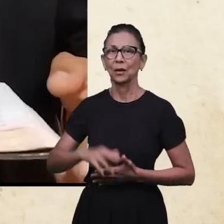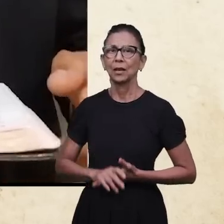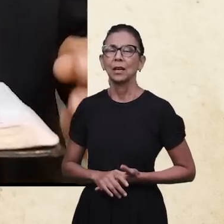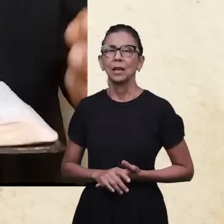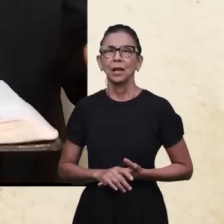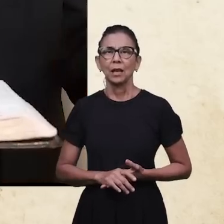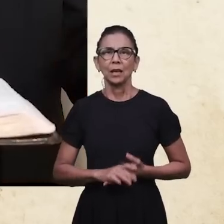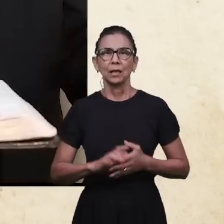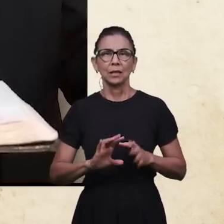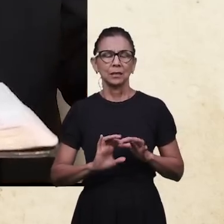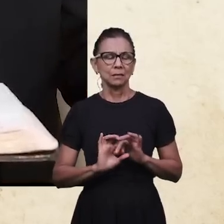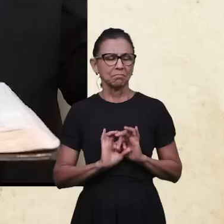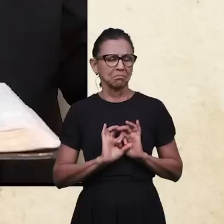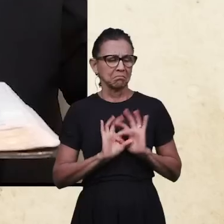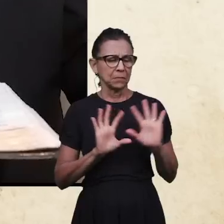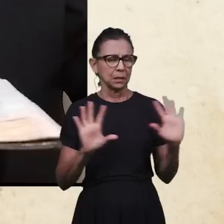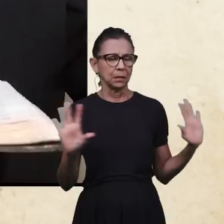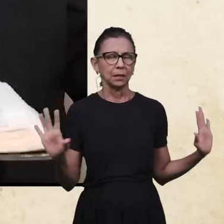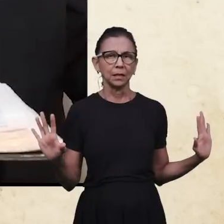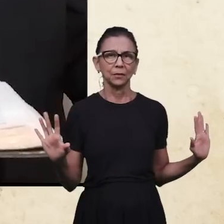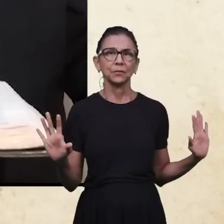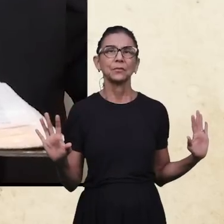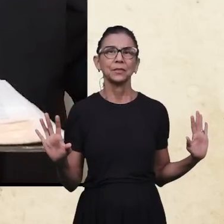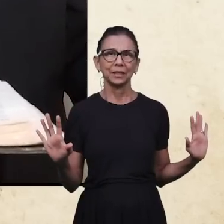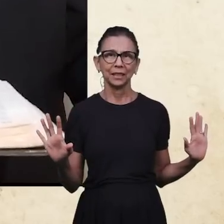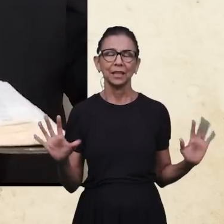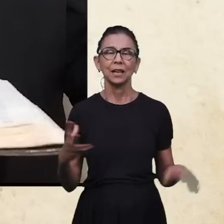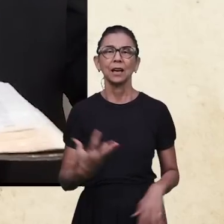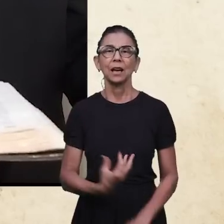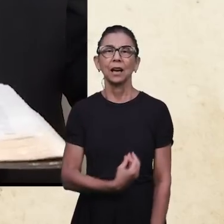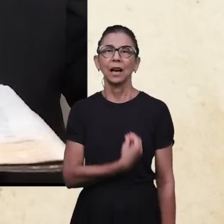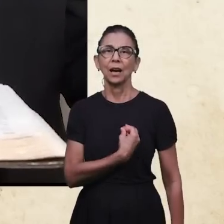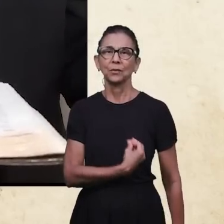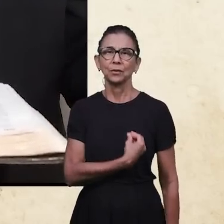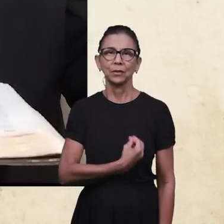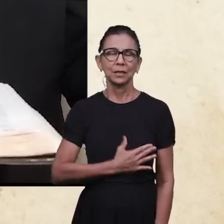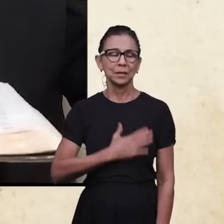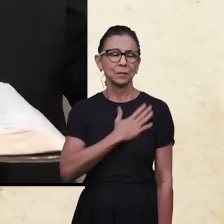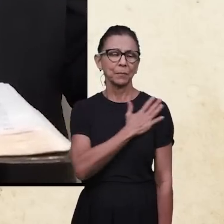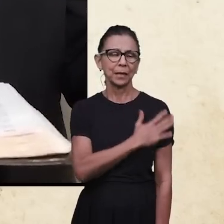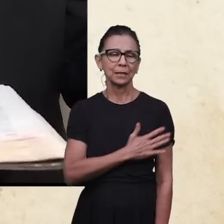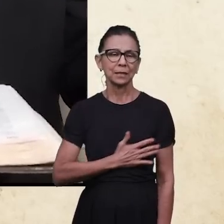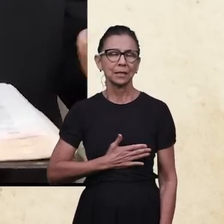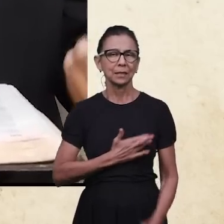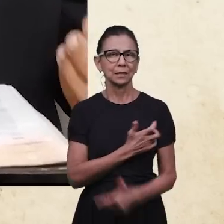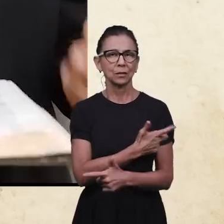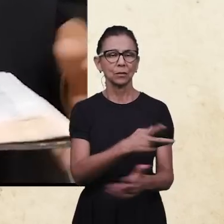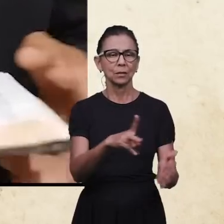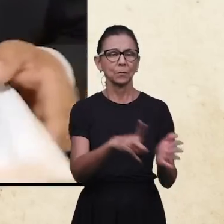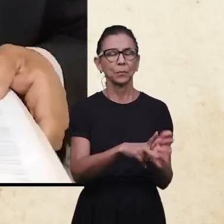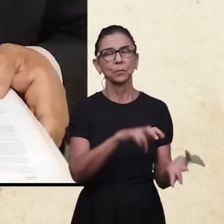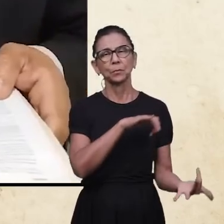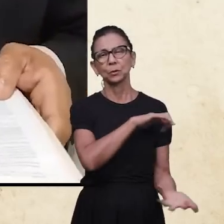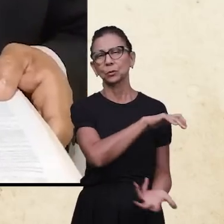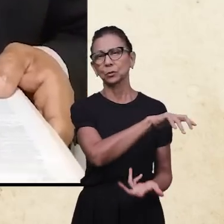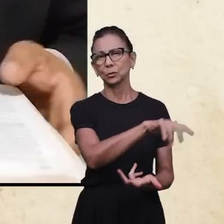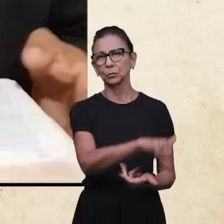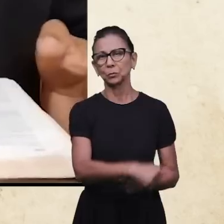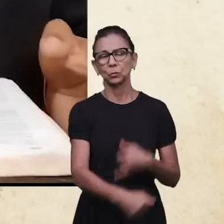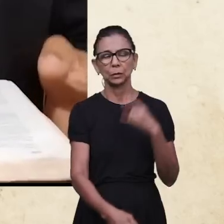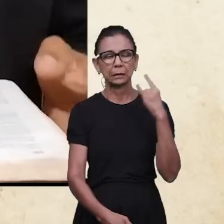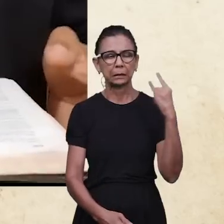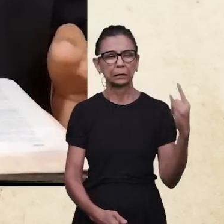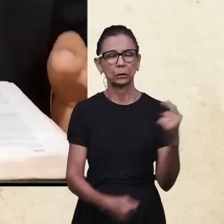eles têm se permitido a viver com intensidade os prazeres desta vida. E